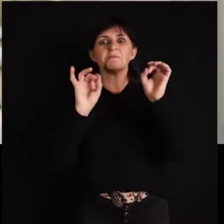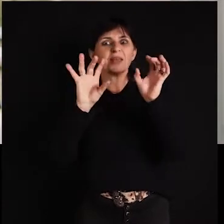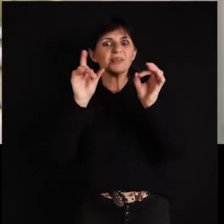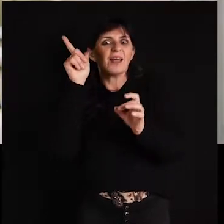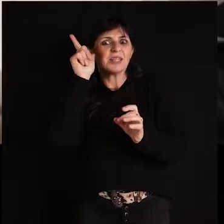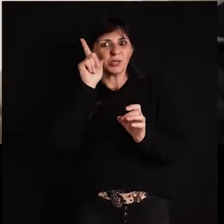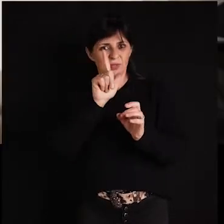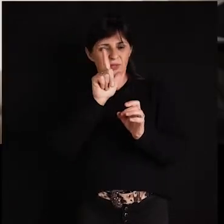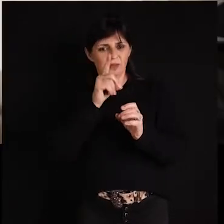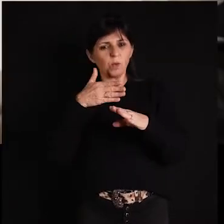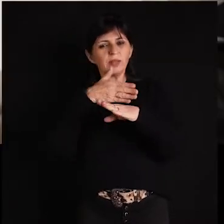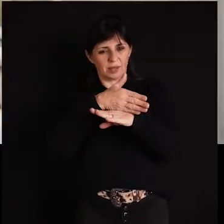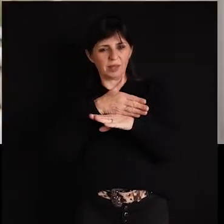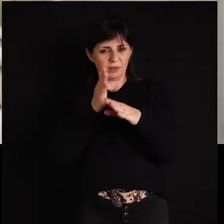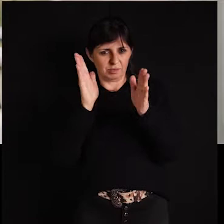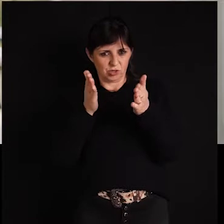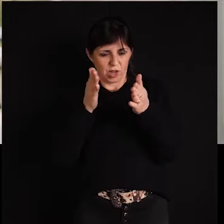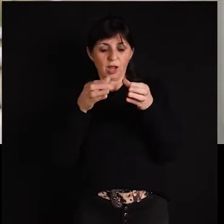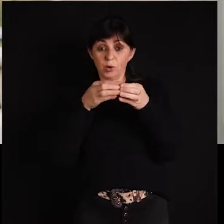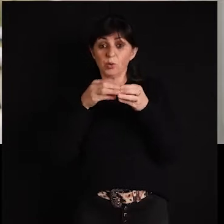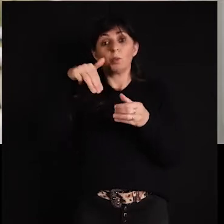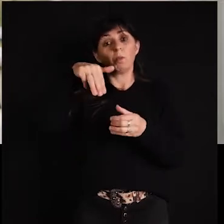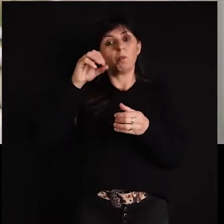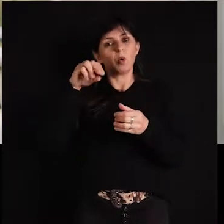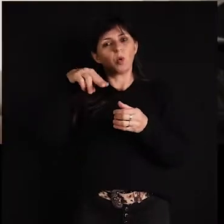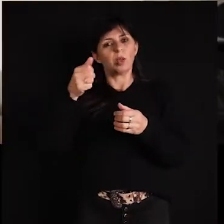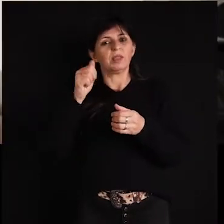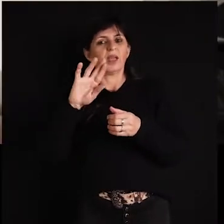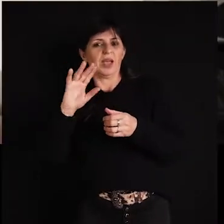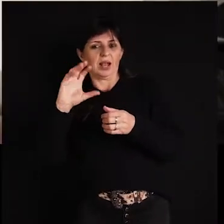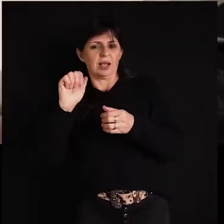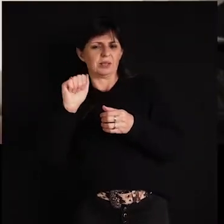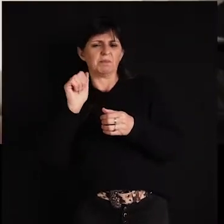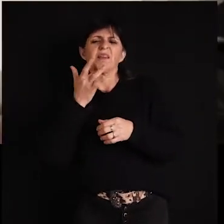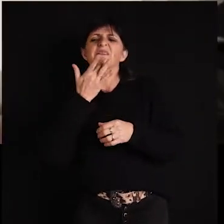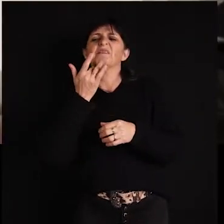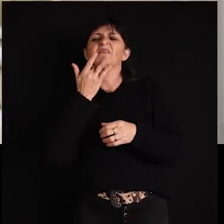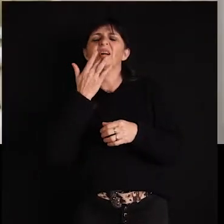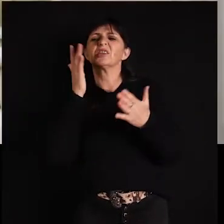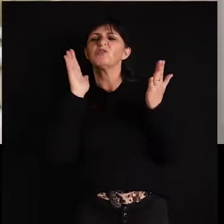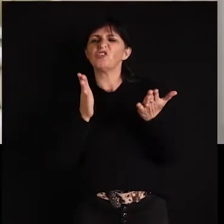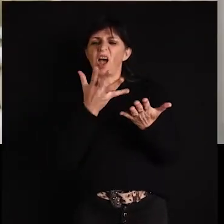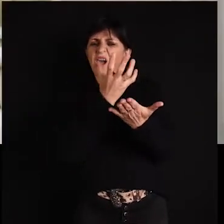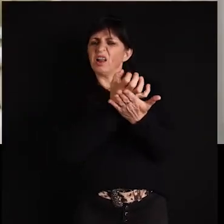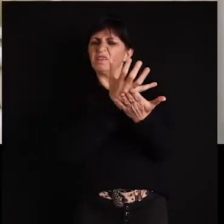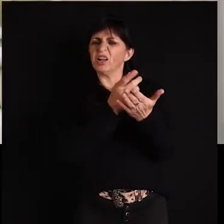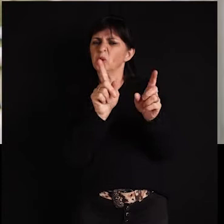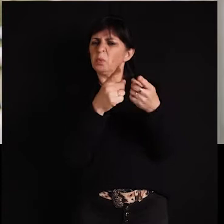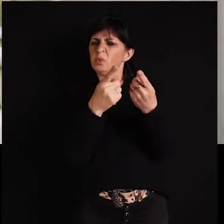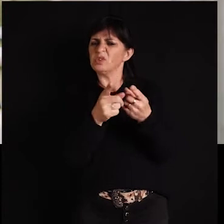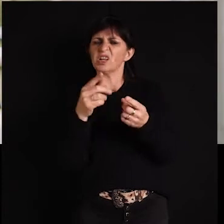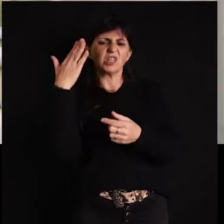entrei nos Monarcas, eu já tinha uma história já de músicas gravadas de sucesso. E foi fácil, então, adaptar. O público dos